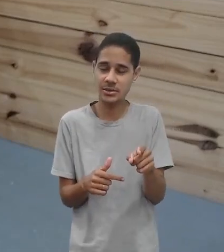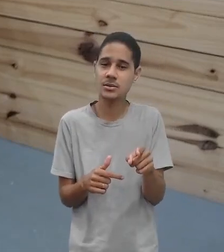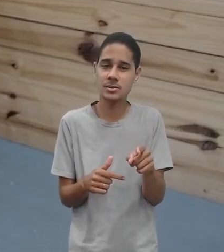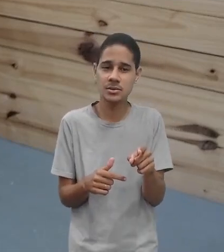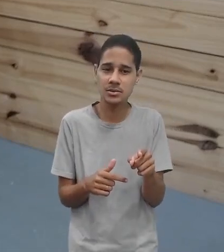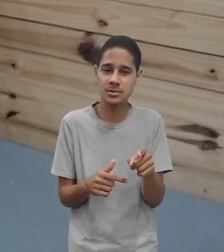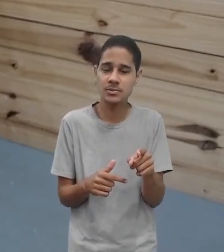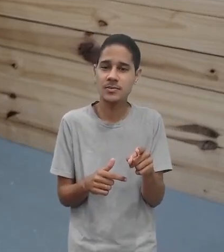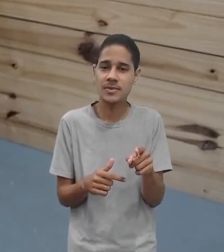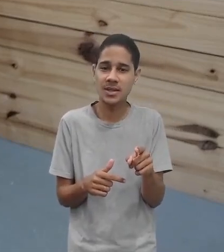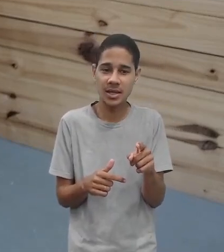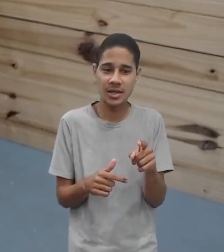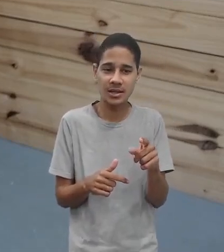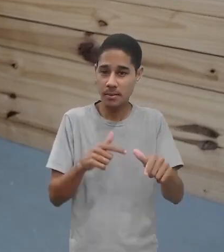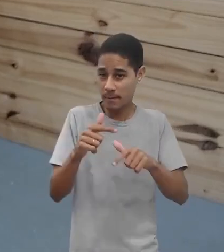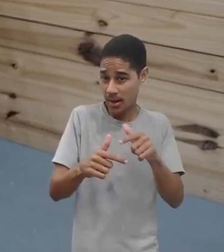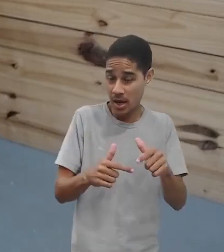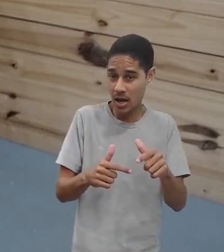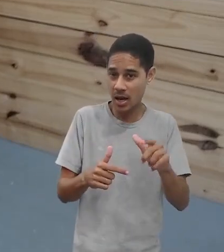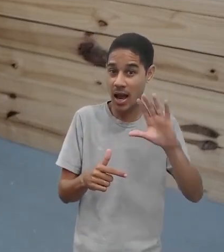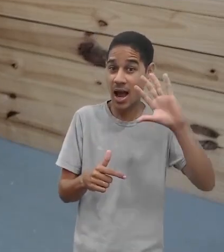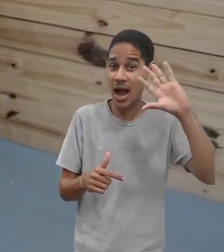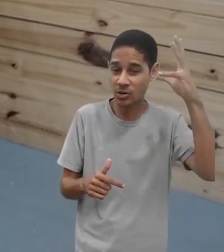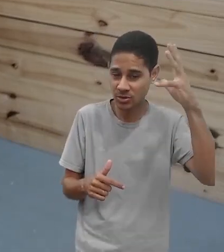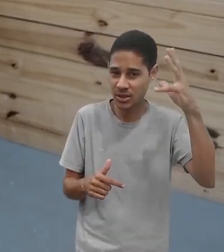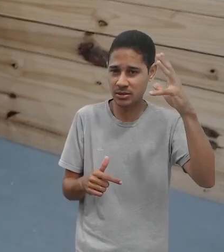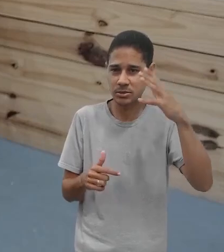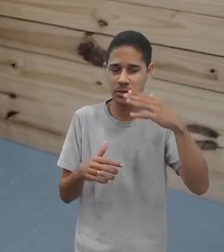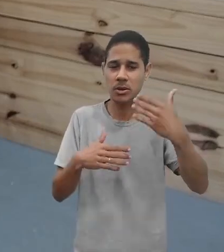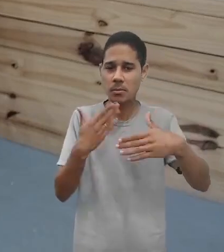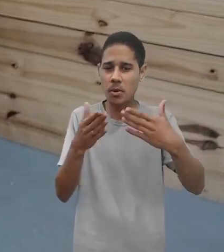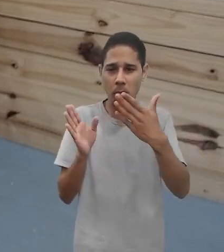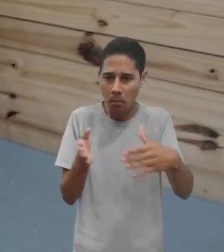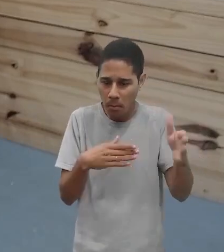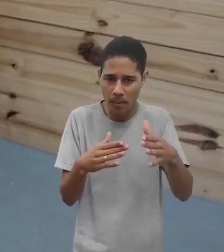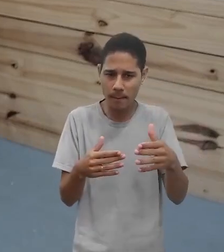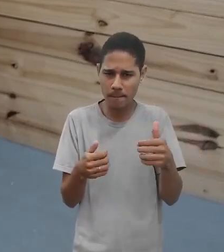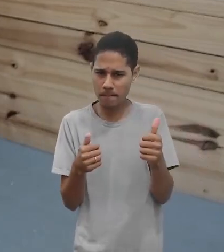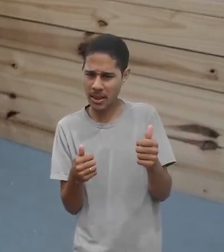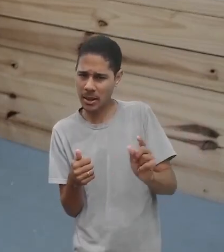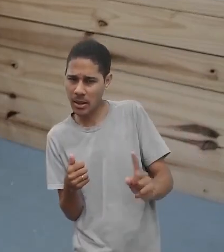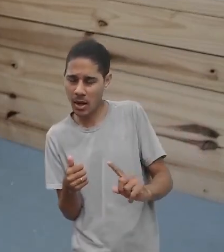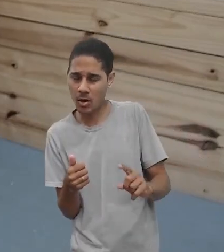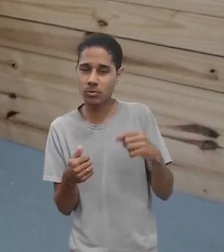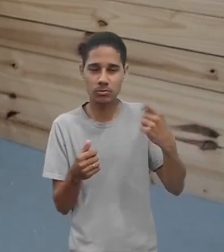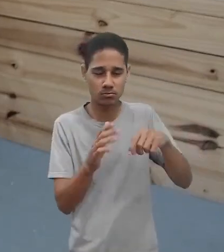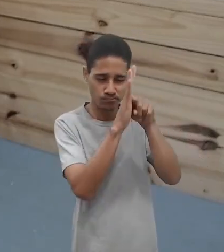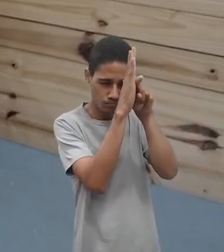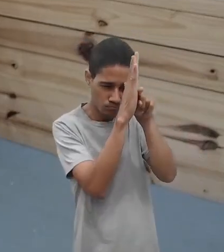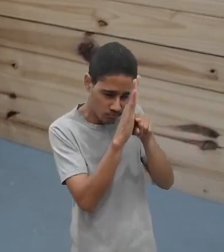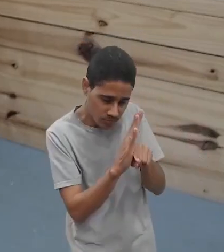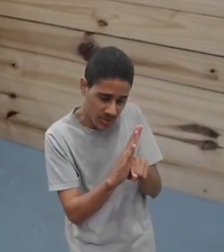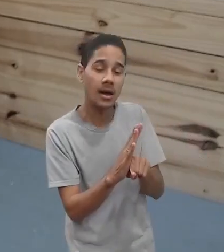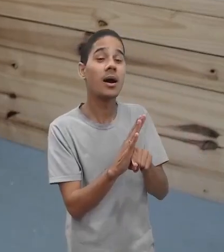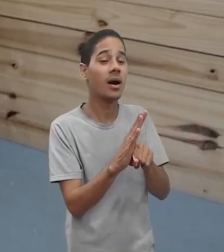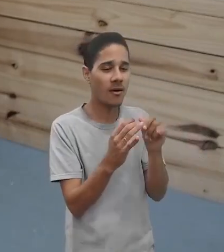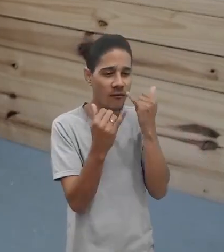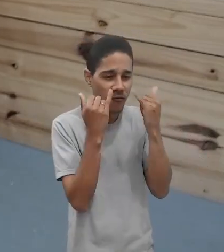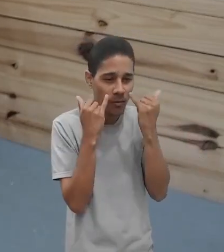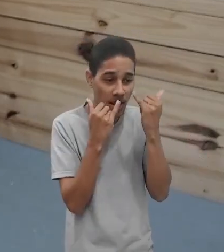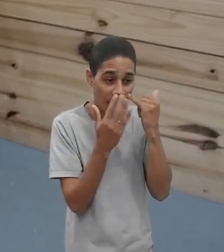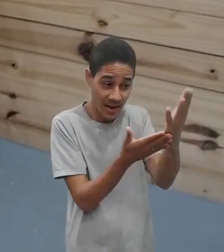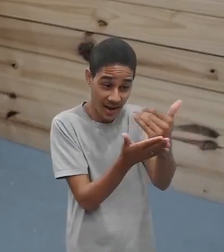produto final, que é o seu trabalho, né, no resultado diário, digamos assim, ele precisa ser investigado com os dados coletados para aquela situação,